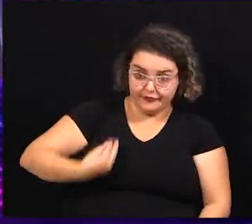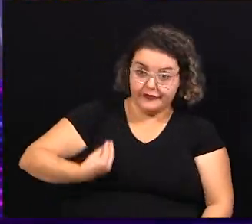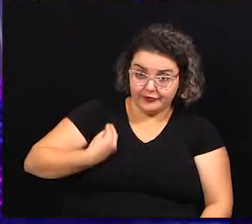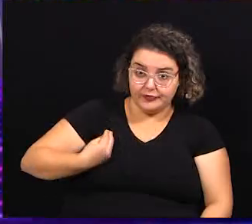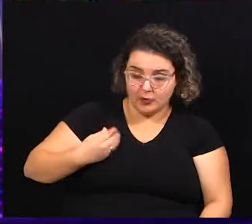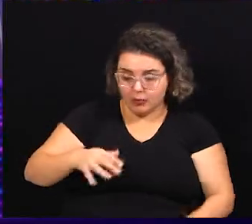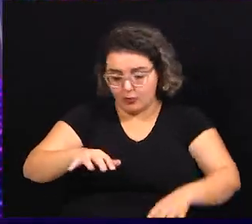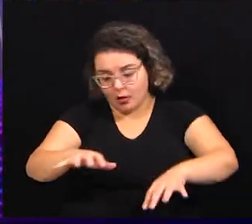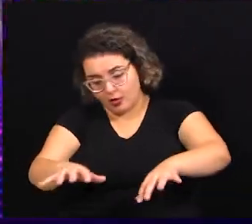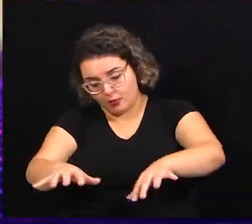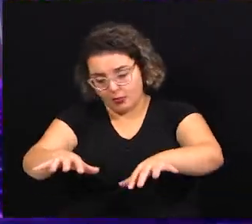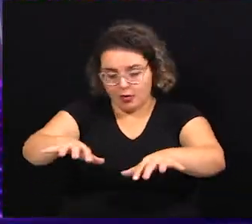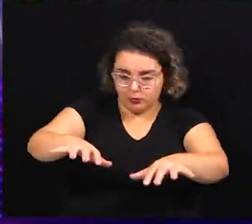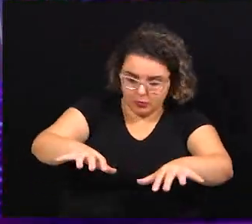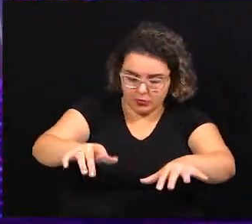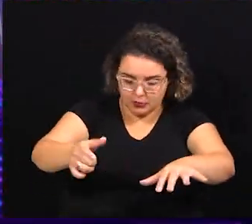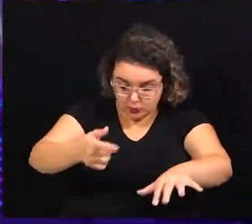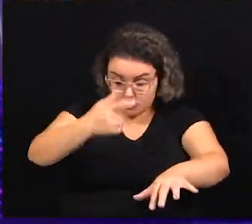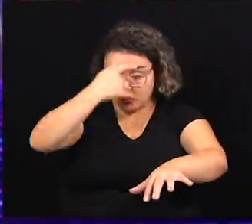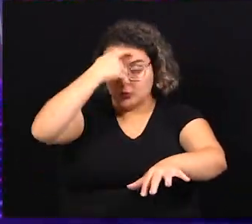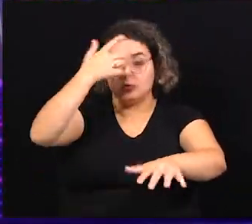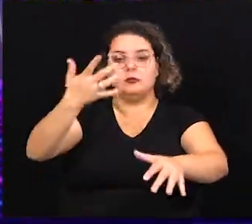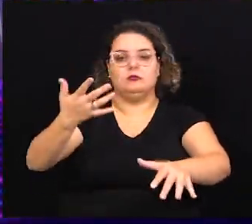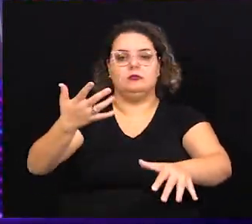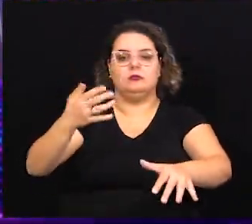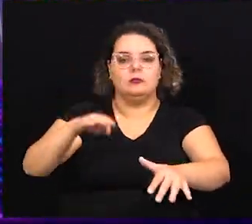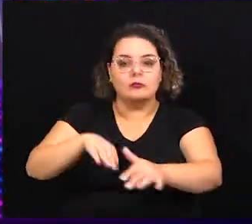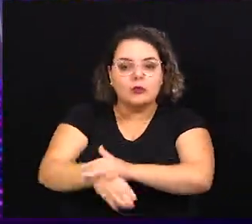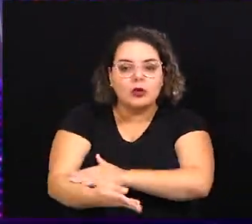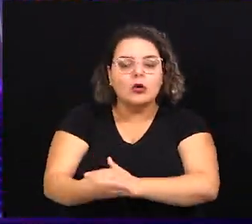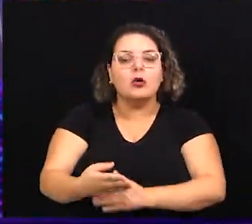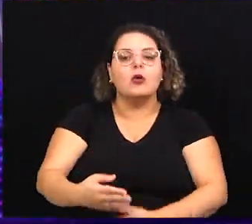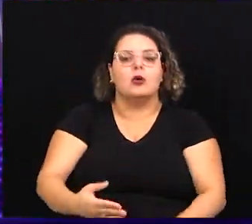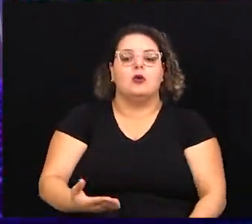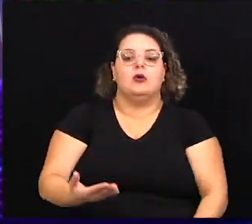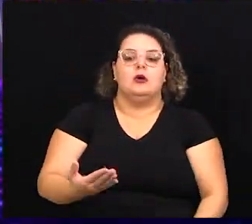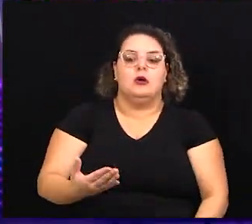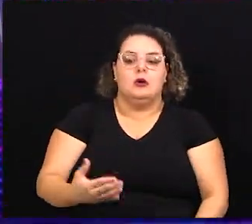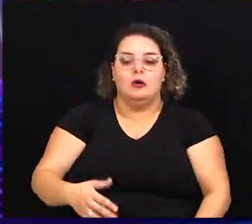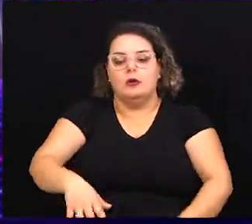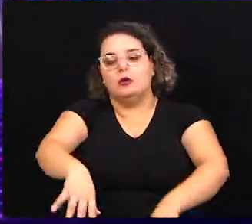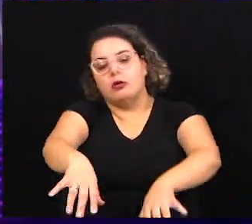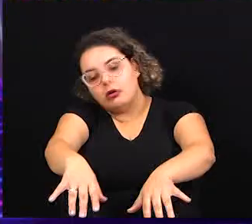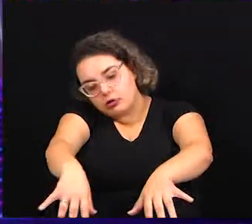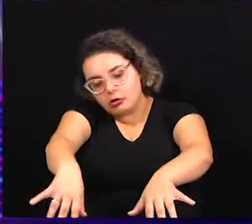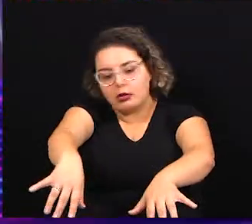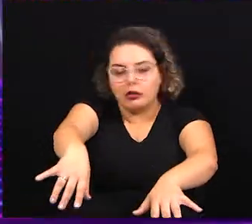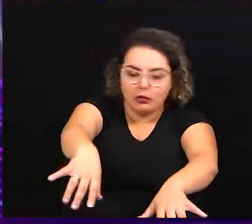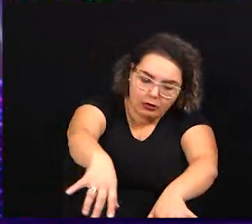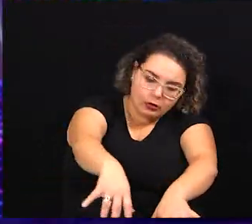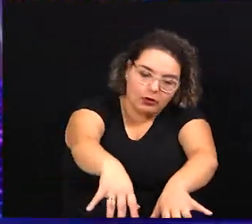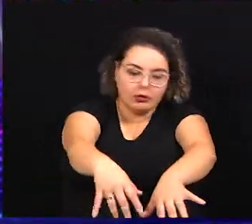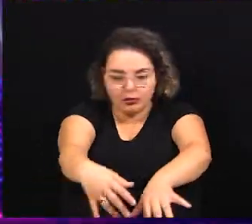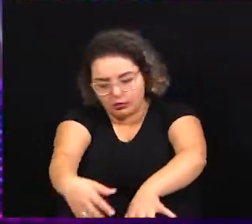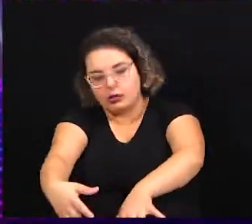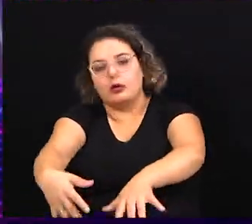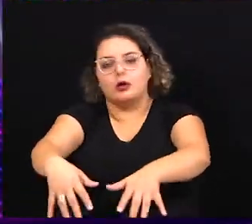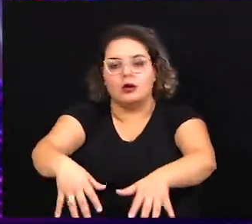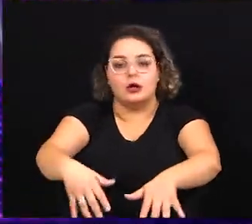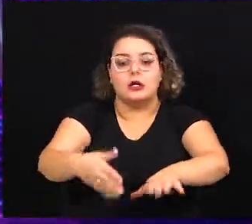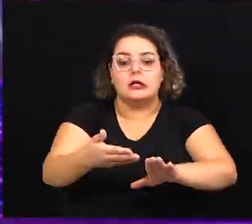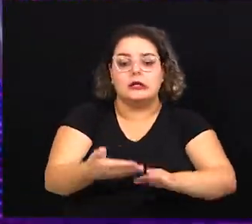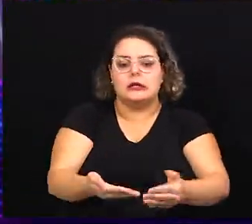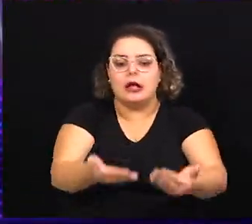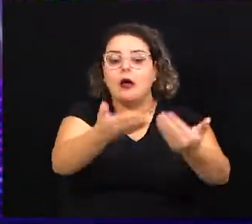durante o apocalipse que adquire consciência. Então, geralmente, a gente está habituado com os mortos-vivos sendo apenas, né, um pano